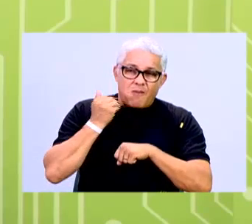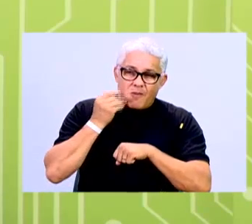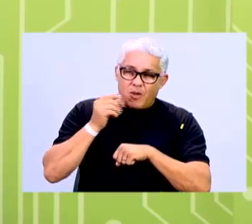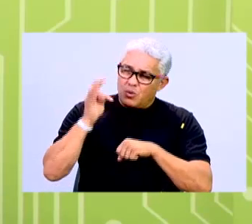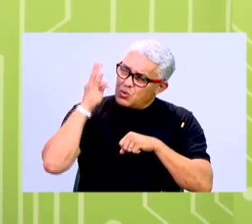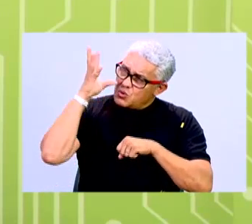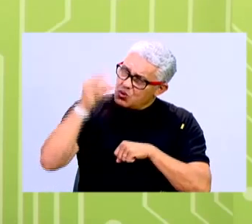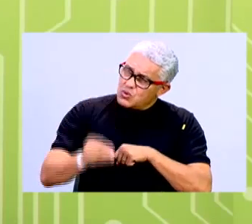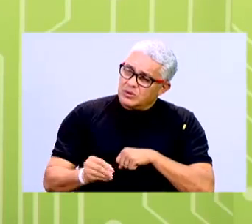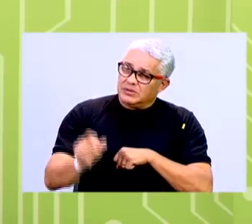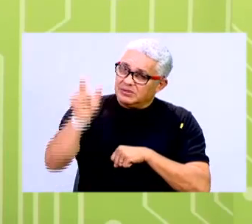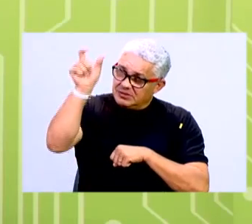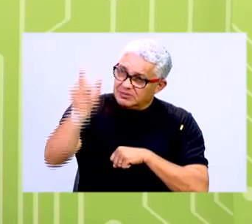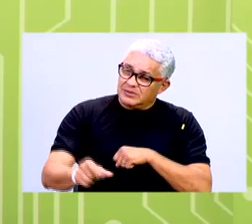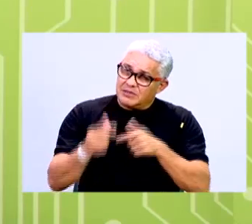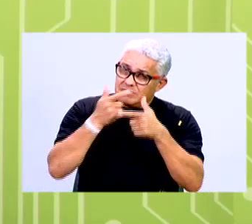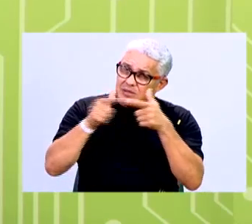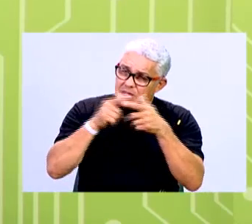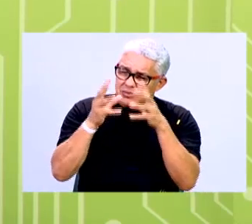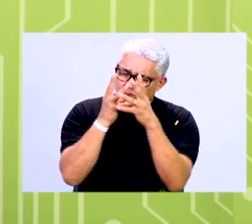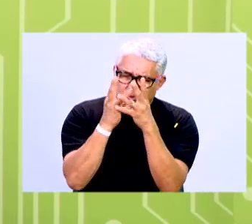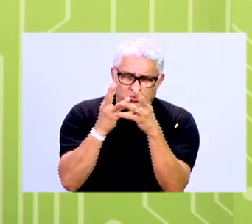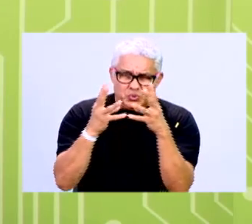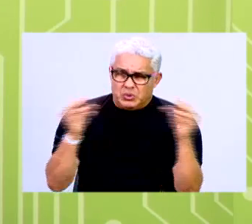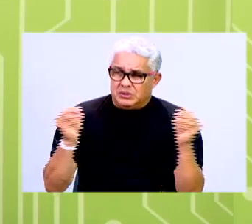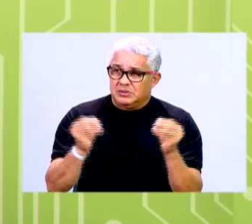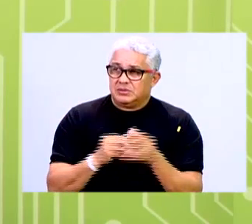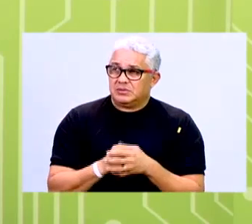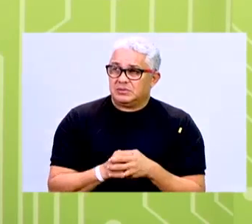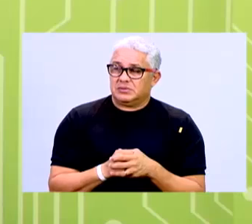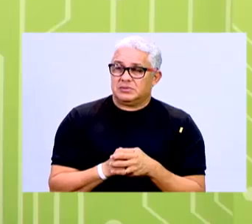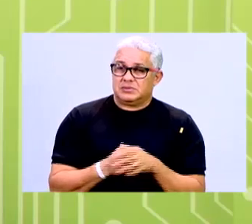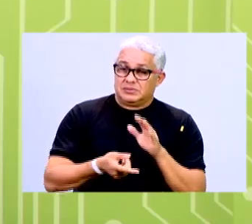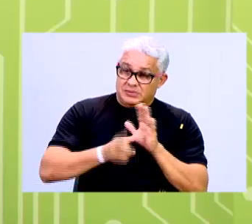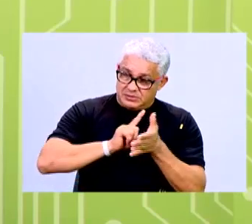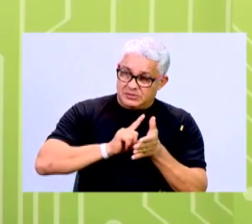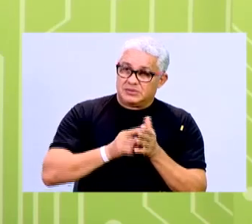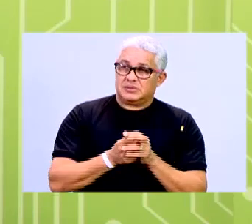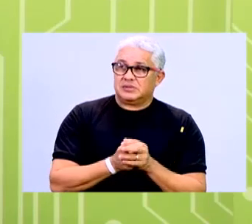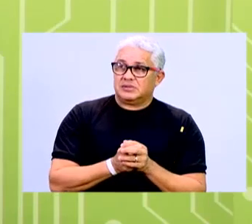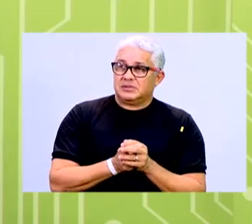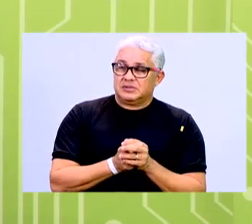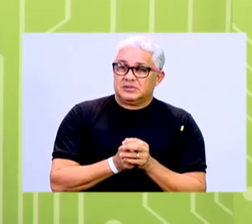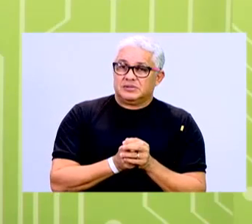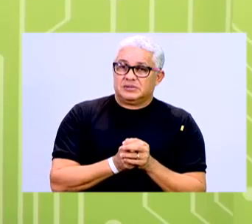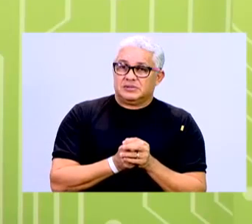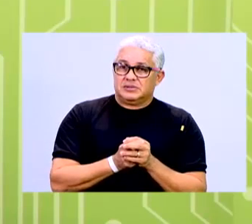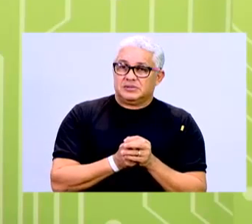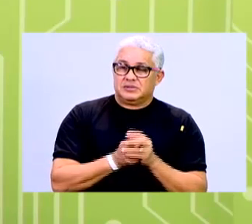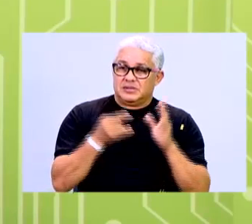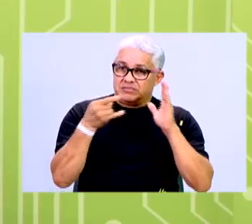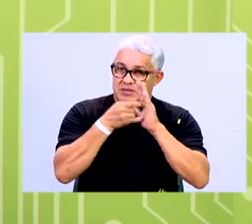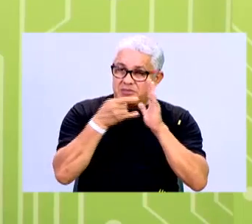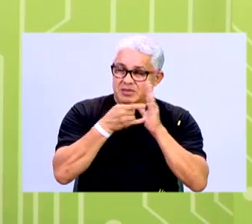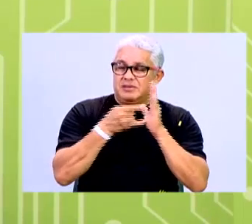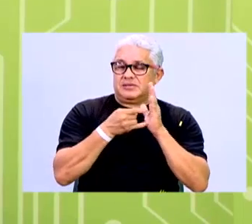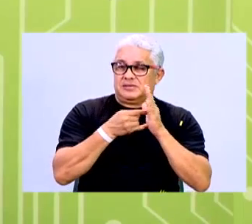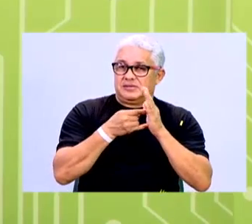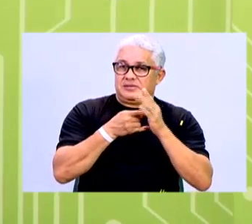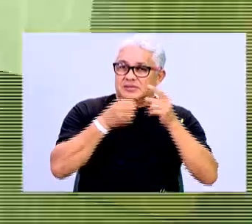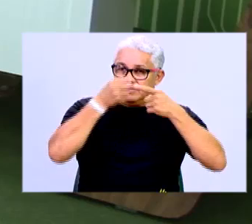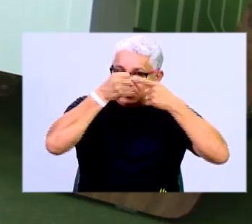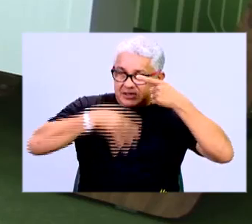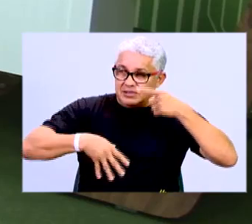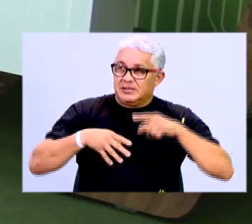as possibilidades de problemas no momento, enquanto estávamos fazendo as entrevistas. Né,